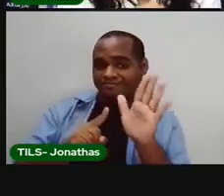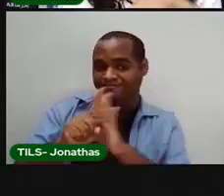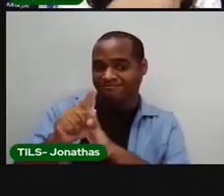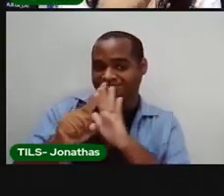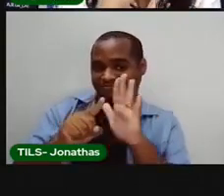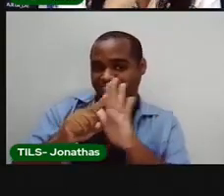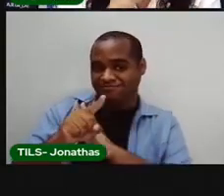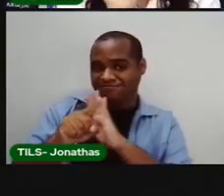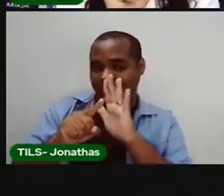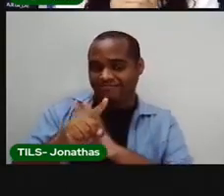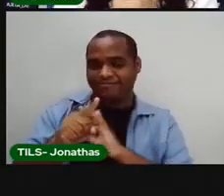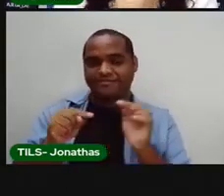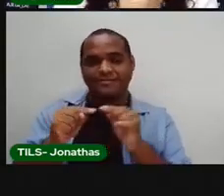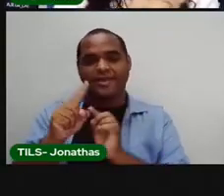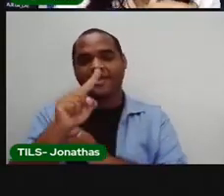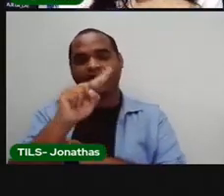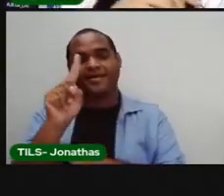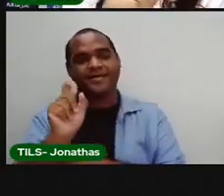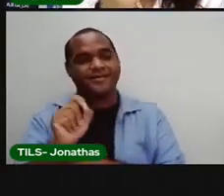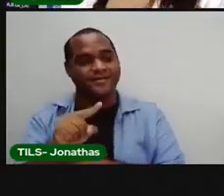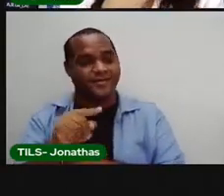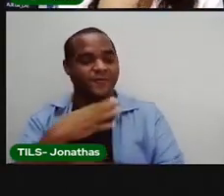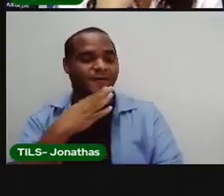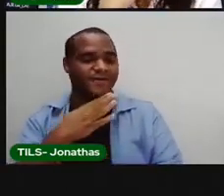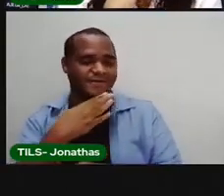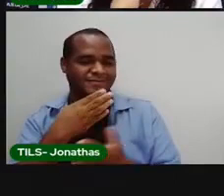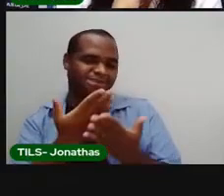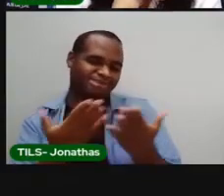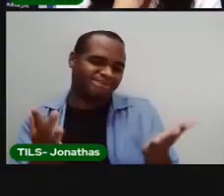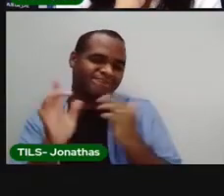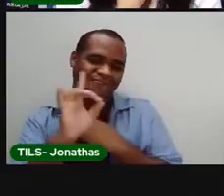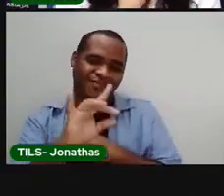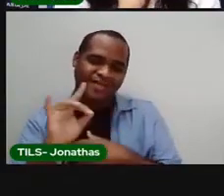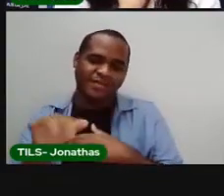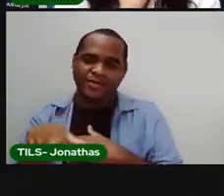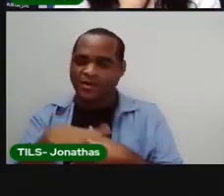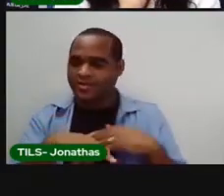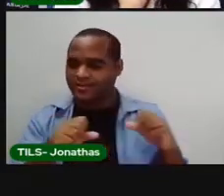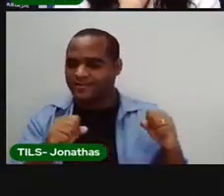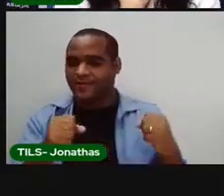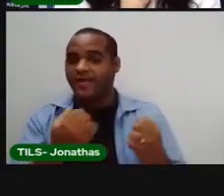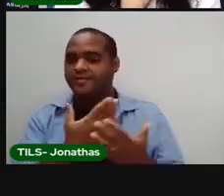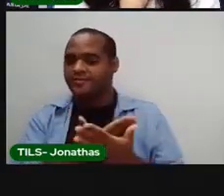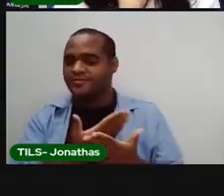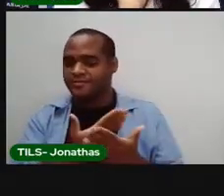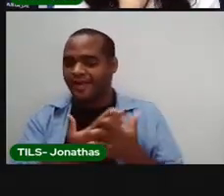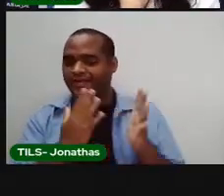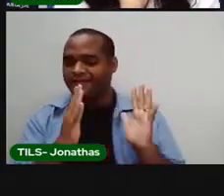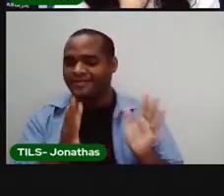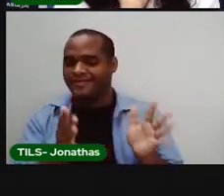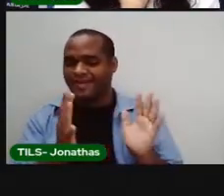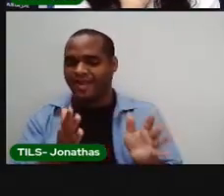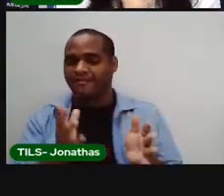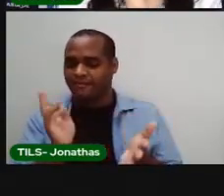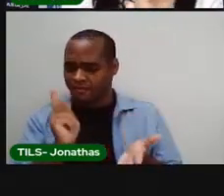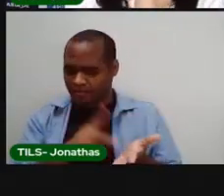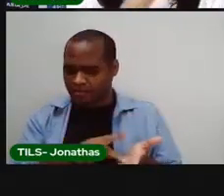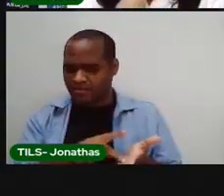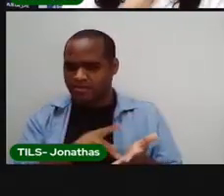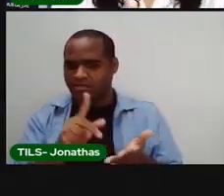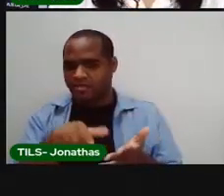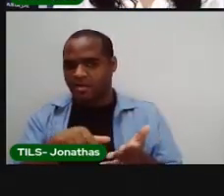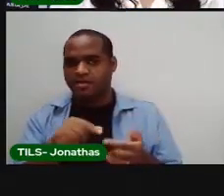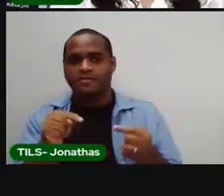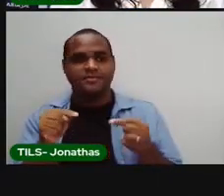pergunta. Esse ponto você conhece, porque a gente estudou muito nas adivinhas, não foi verdade?